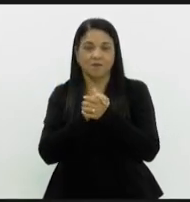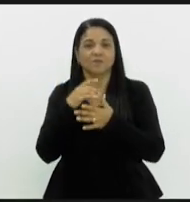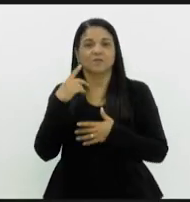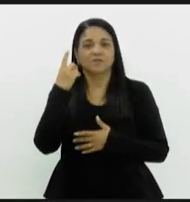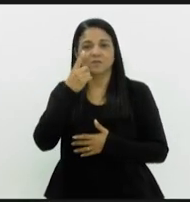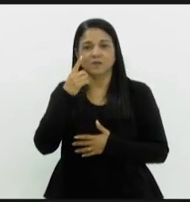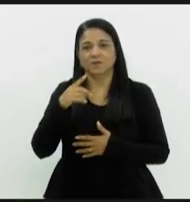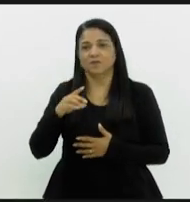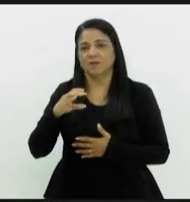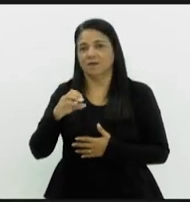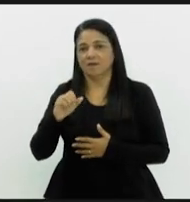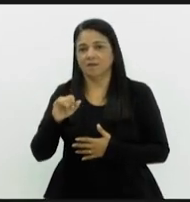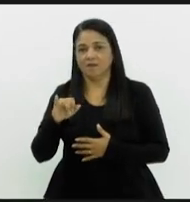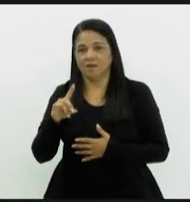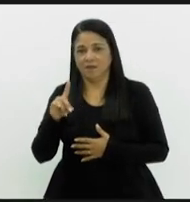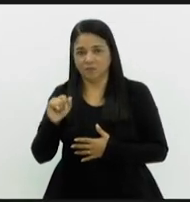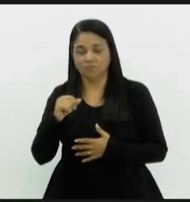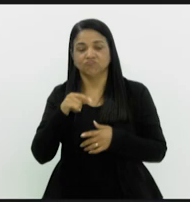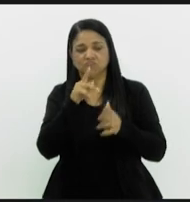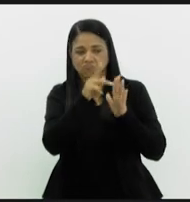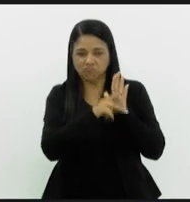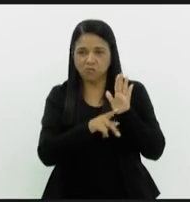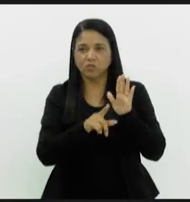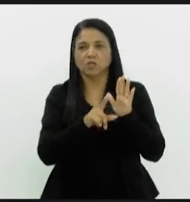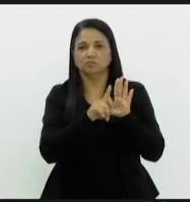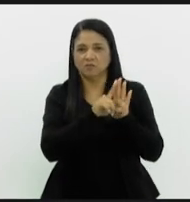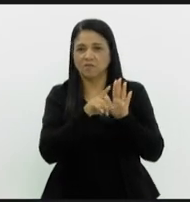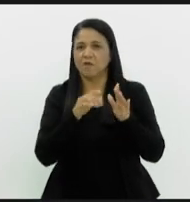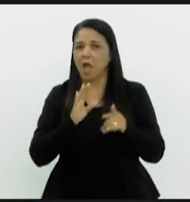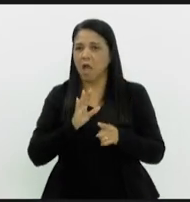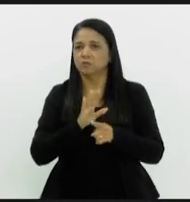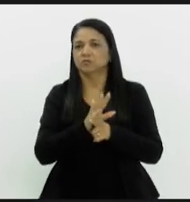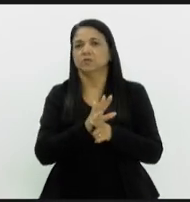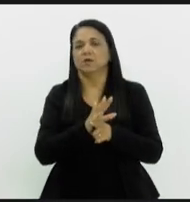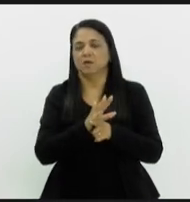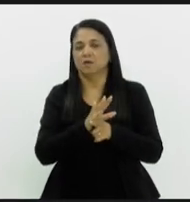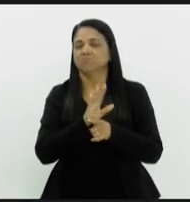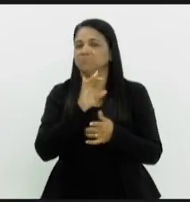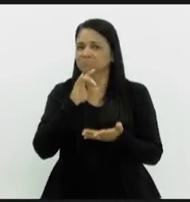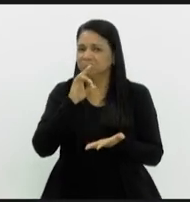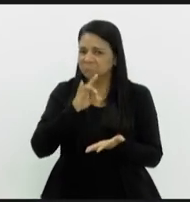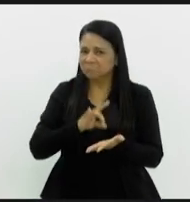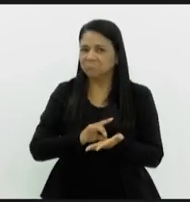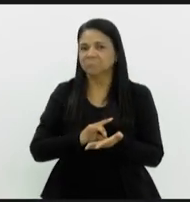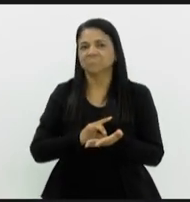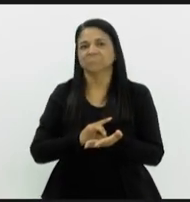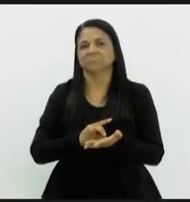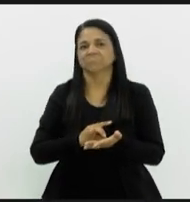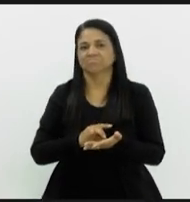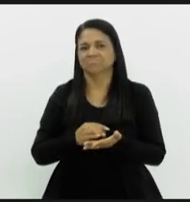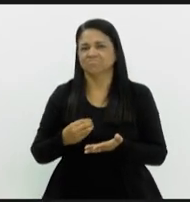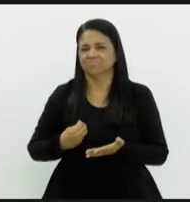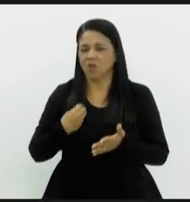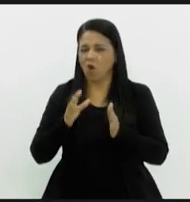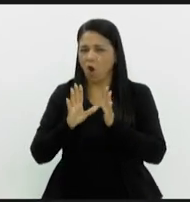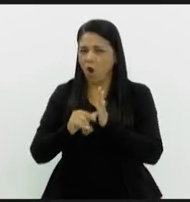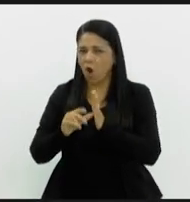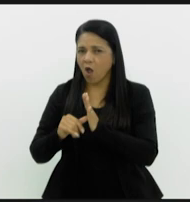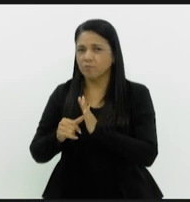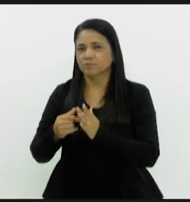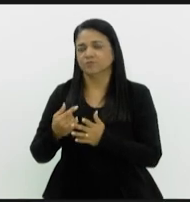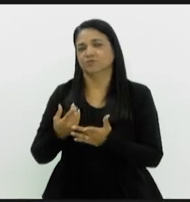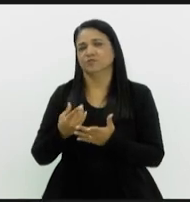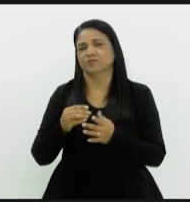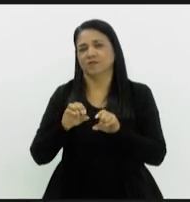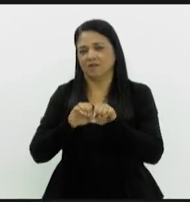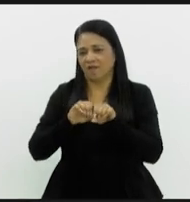Caiado. Esse projeto vai ajudar em muito. Nós que vivenciamos a realidade do dia a dia do furto de cabos, e